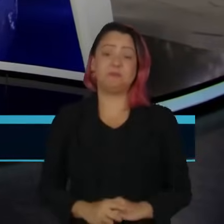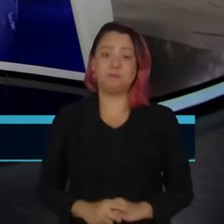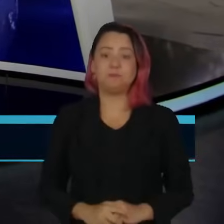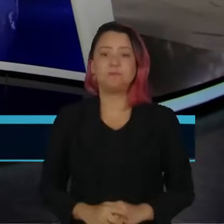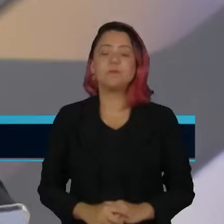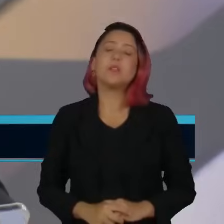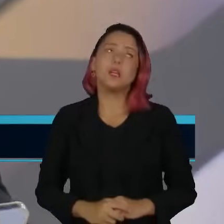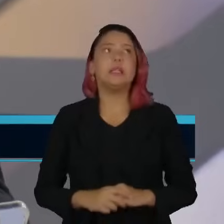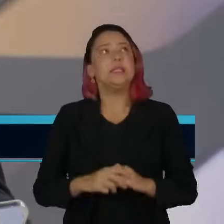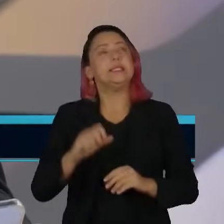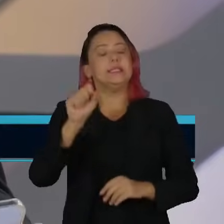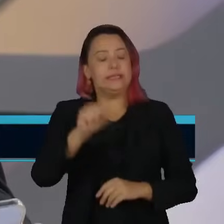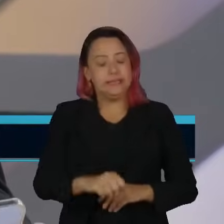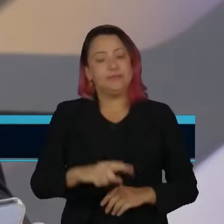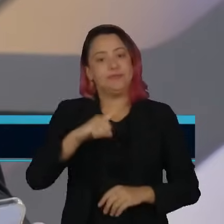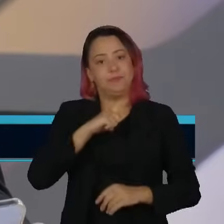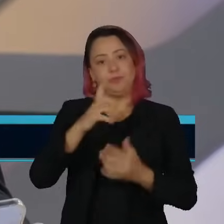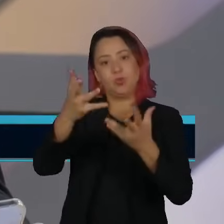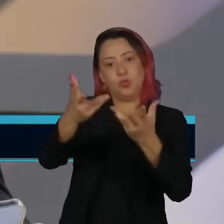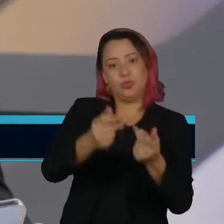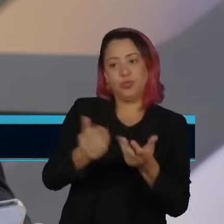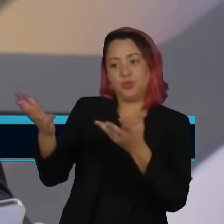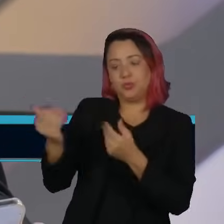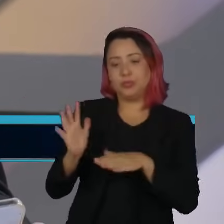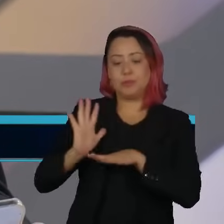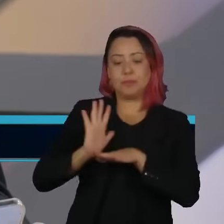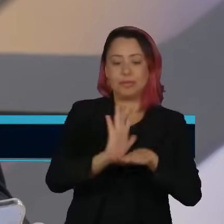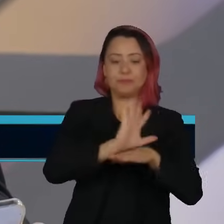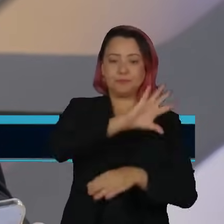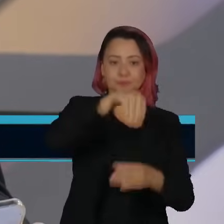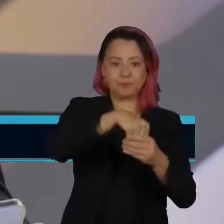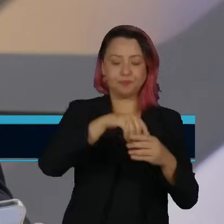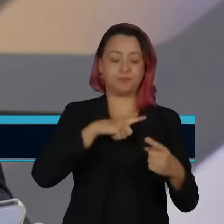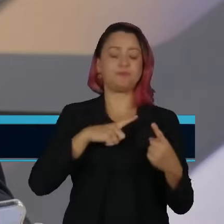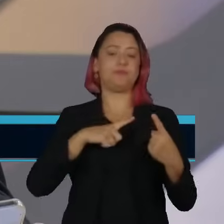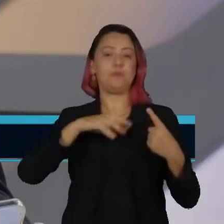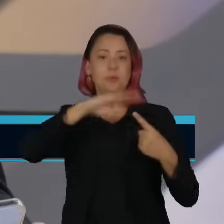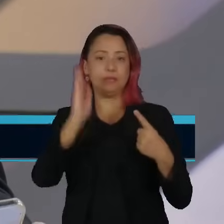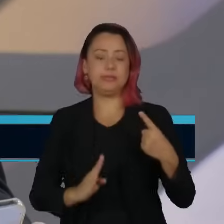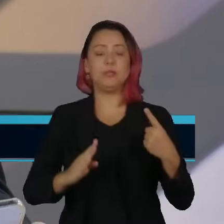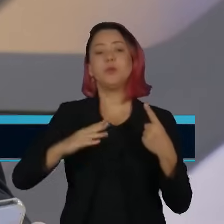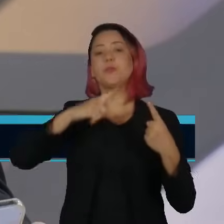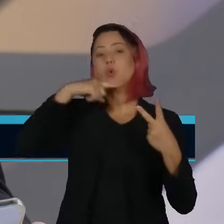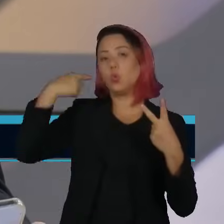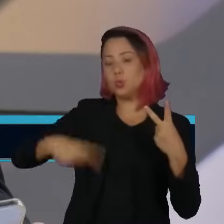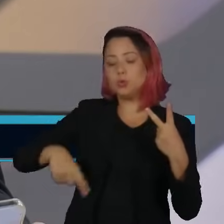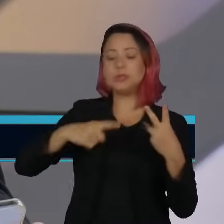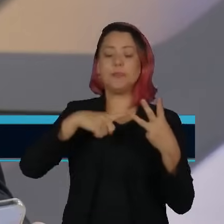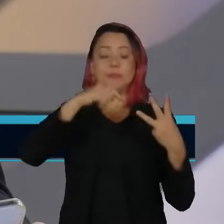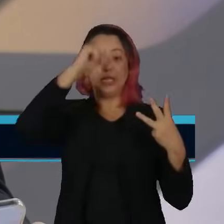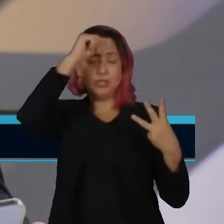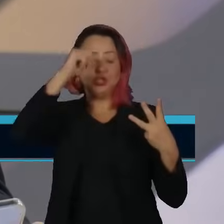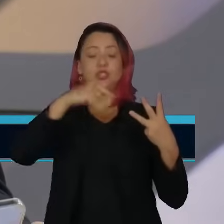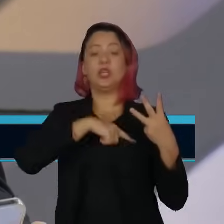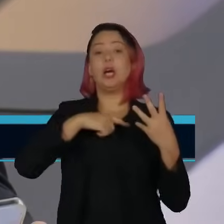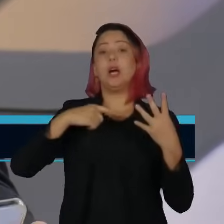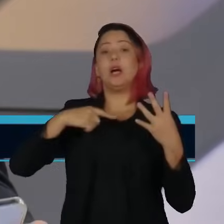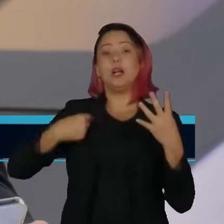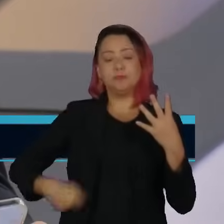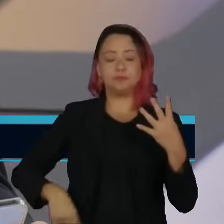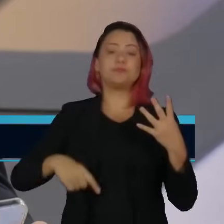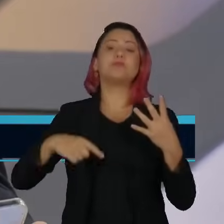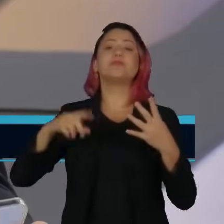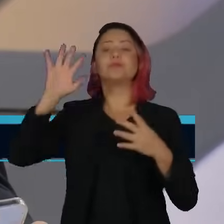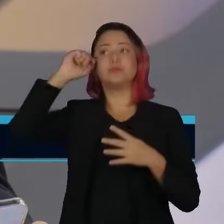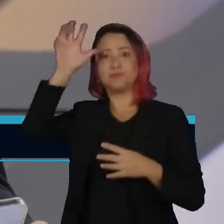foram convidados, né? Dentro dos BRICS hoje, nós temos Brasil, Rússia, Índia, China e África do Sul.